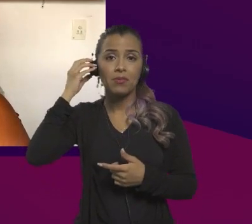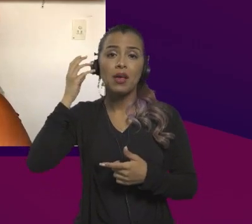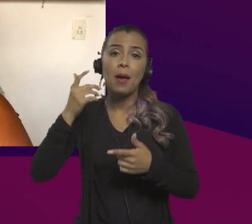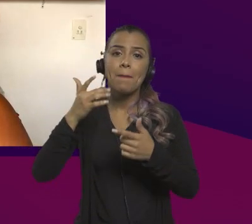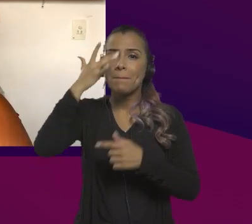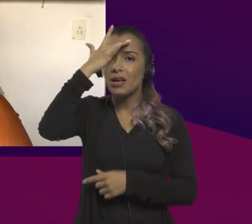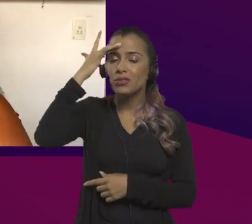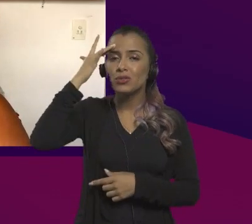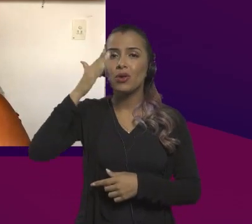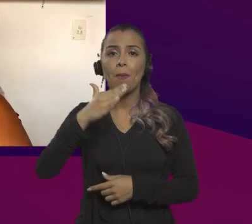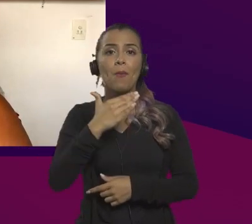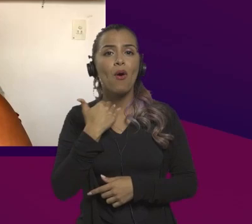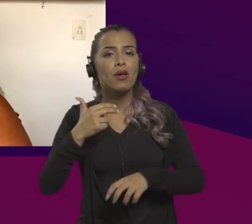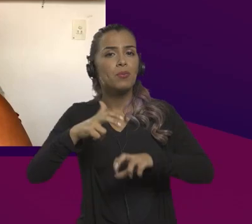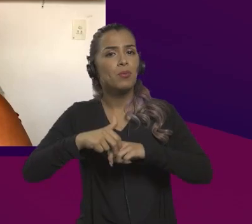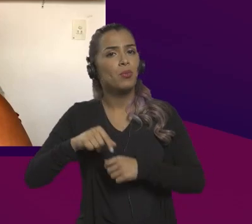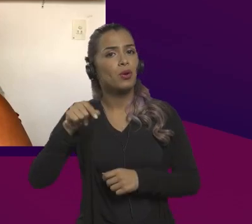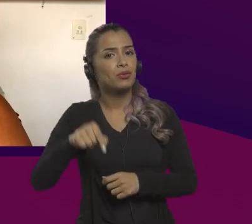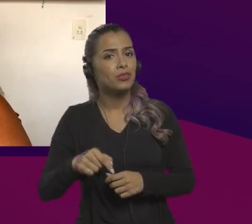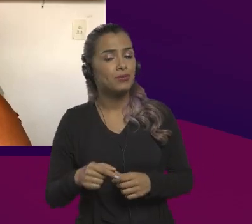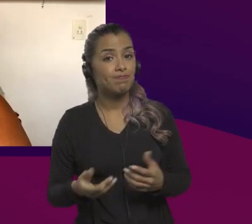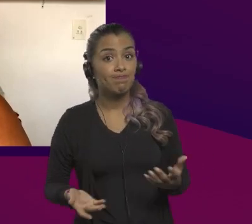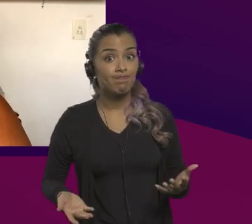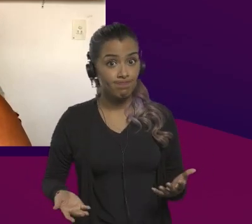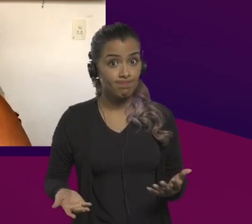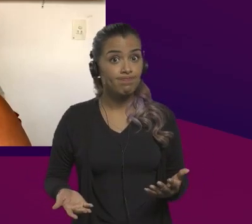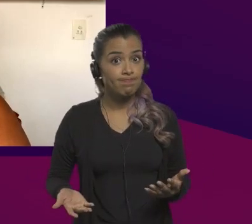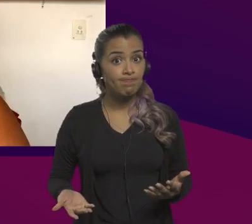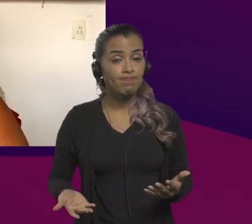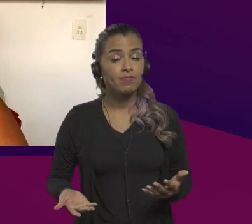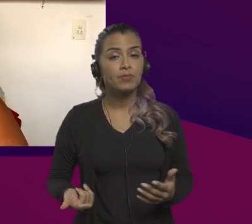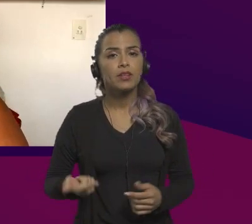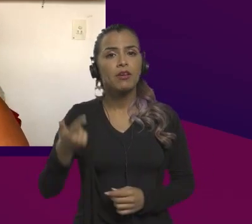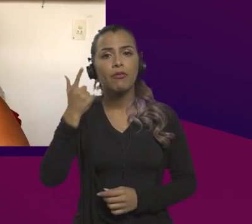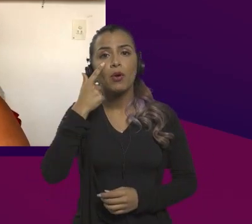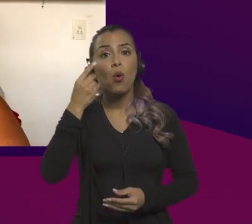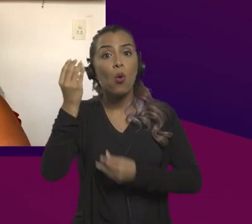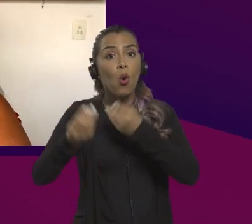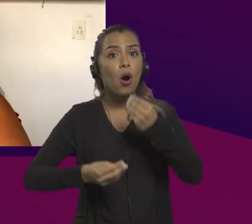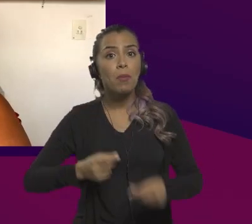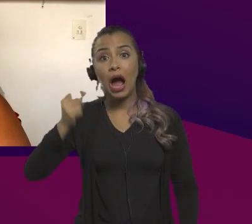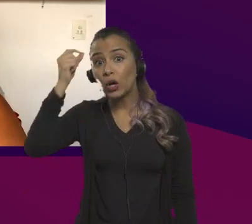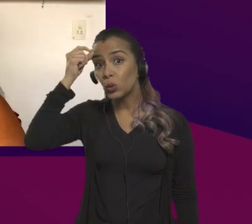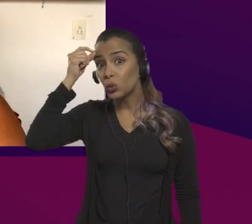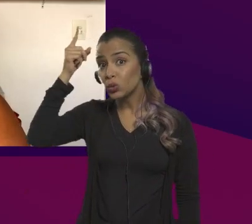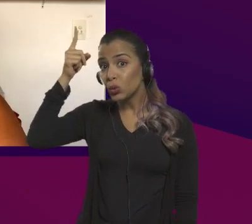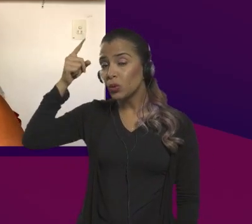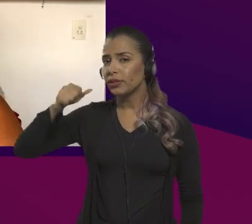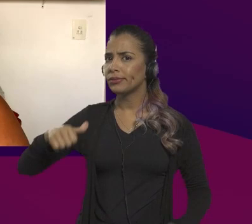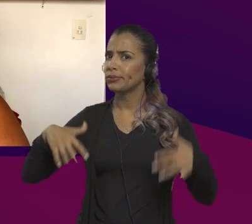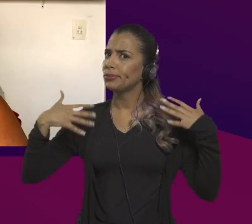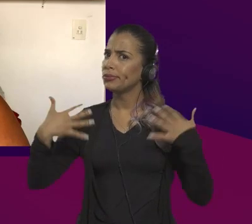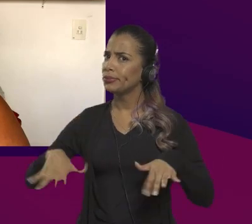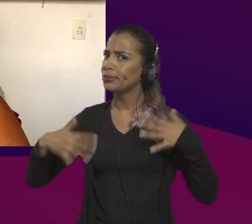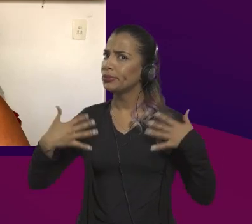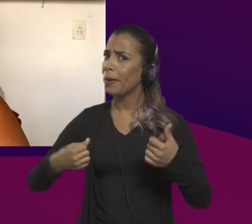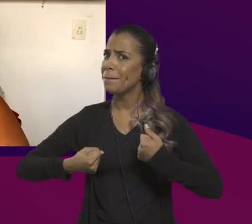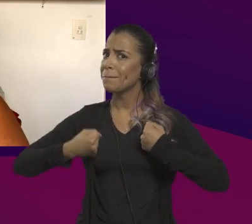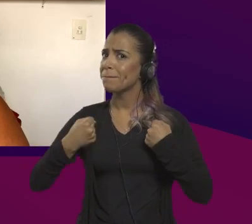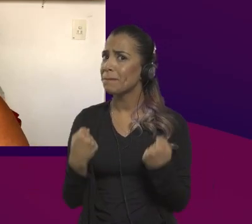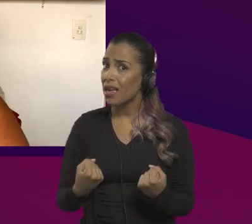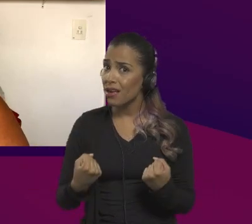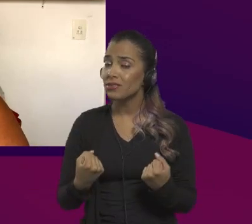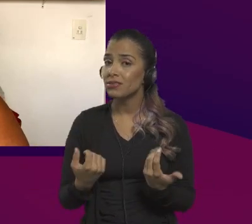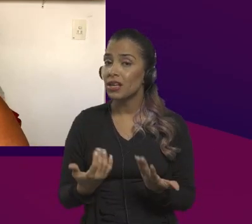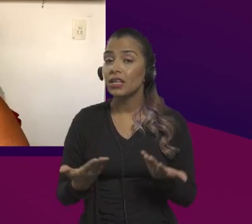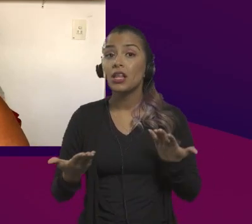por causa disso. Não é, e, ao mesmo tempo, né, você vê como é que são as coisas culturais. O movimento só cresce, né? A gente está com capa da Vogue aí,